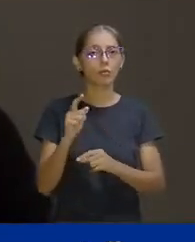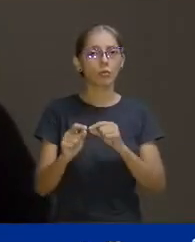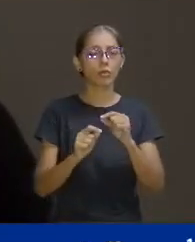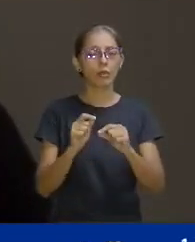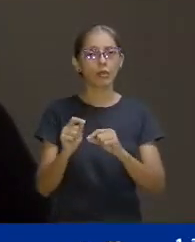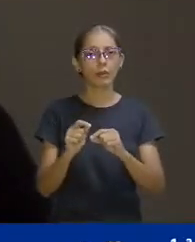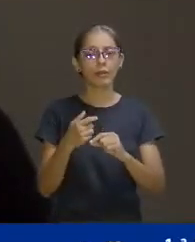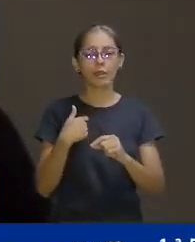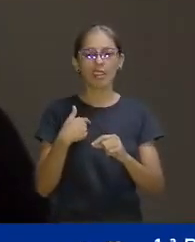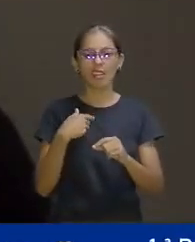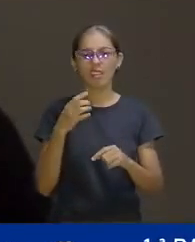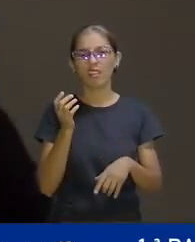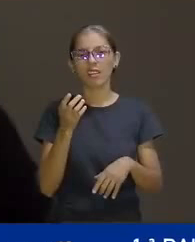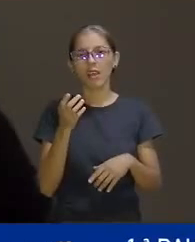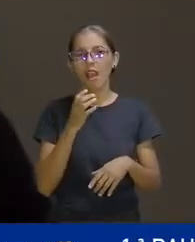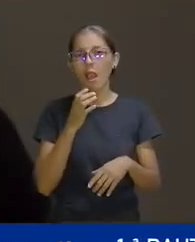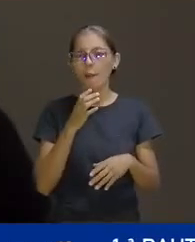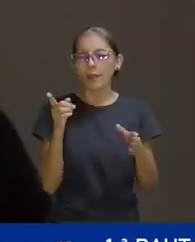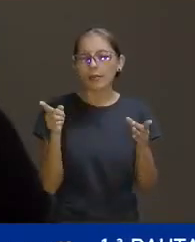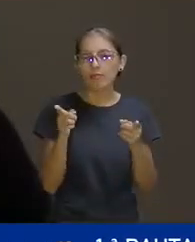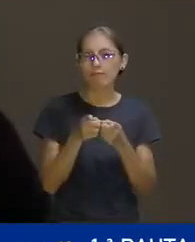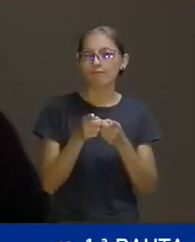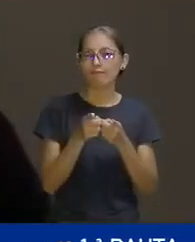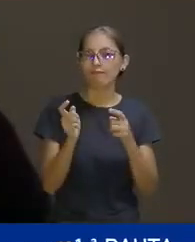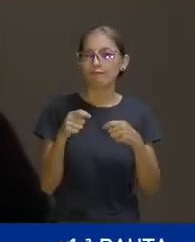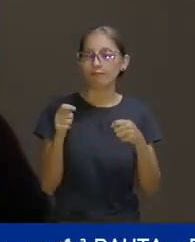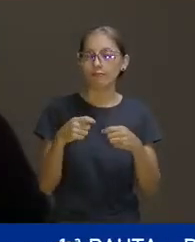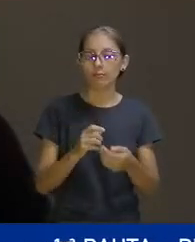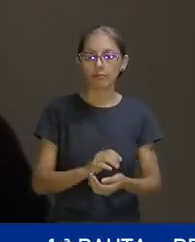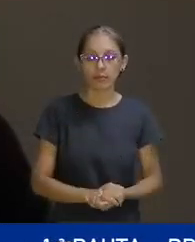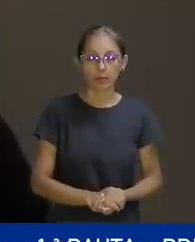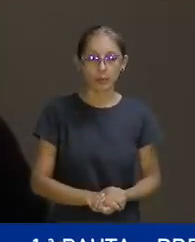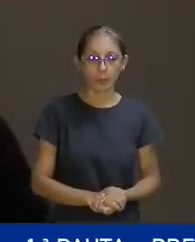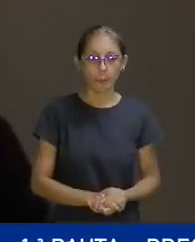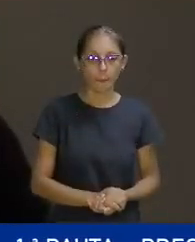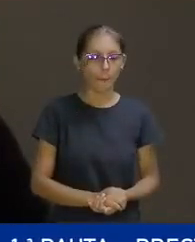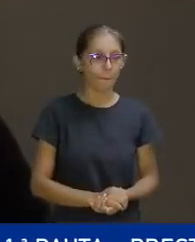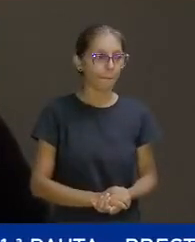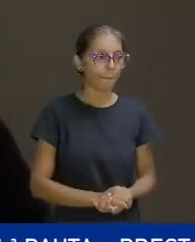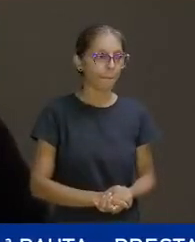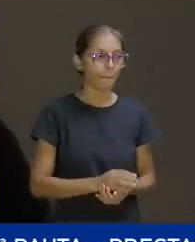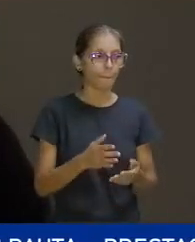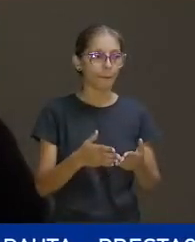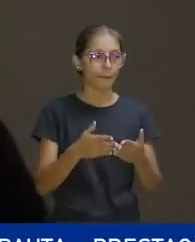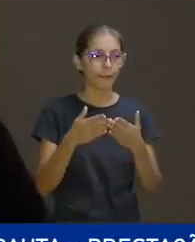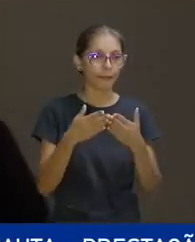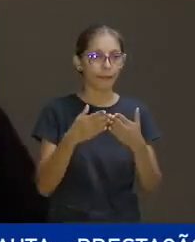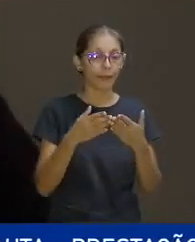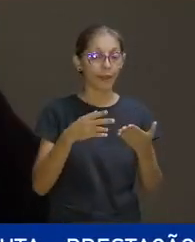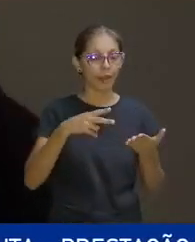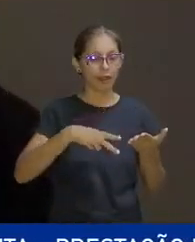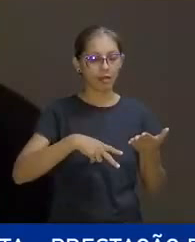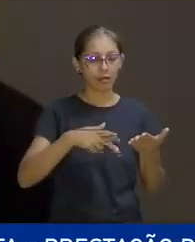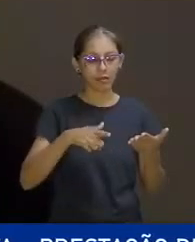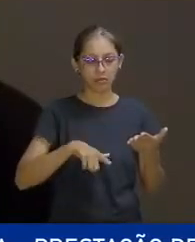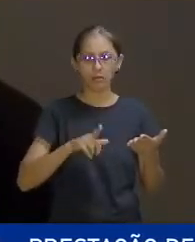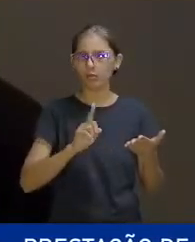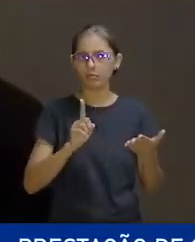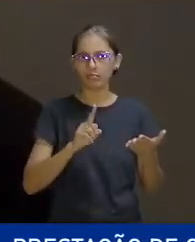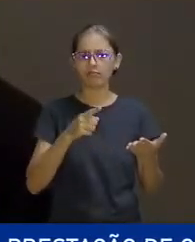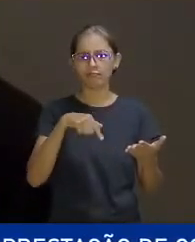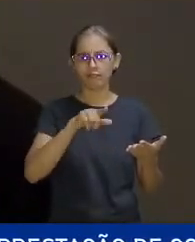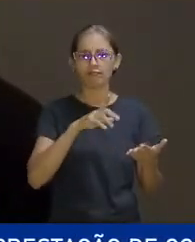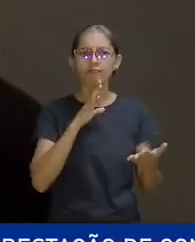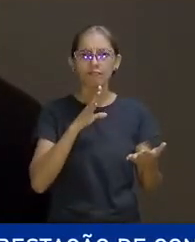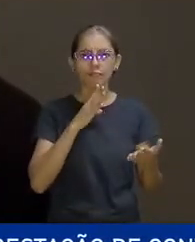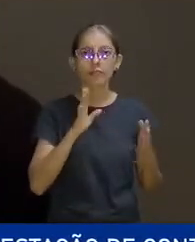ser breve, eu peço a Vossas Excelências para a dispensa da leitura, né, do trecho mencionado, mas que